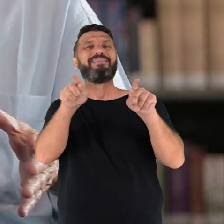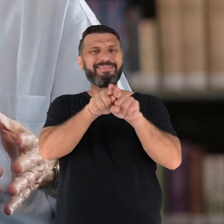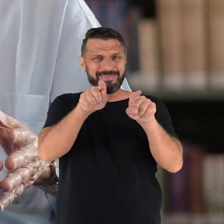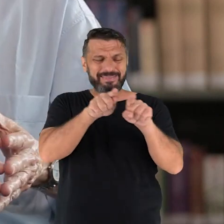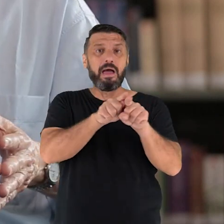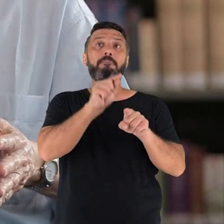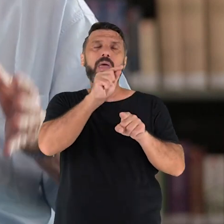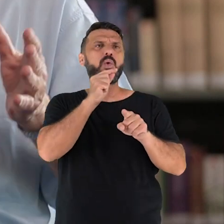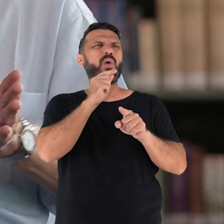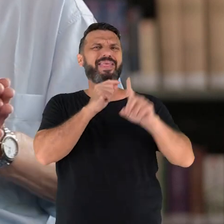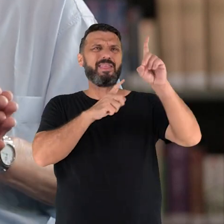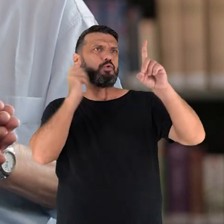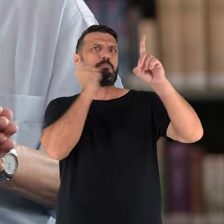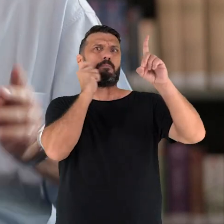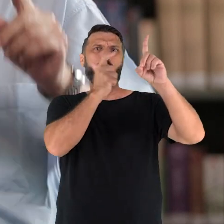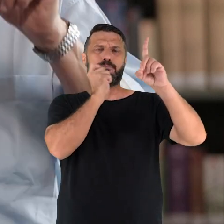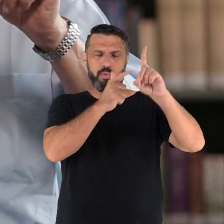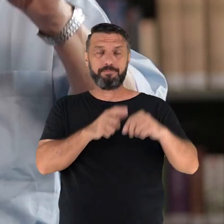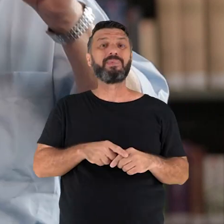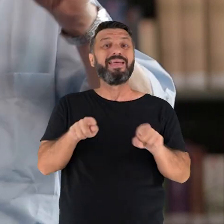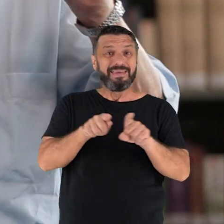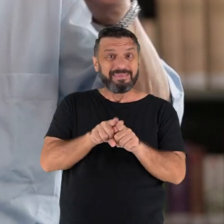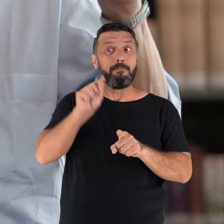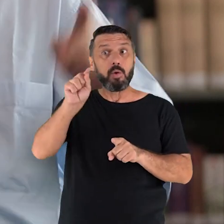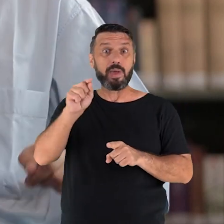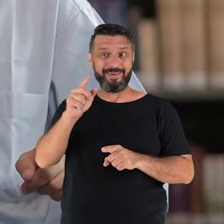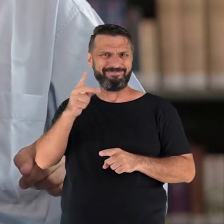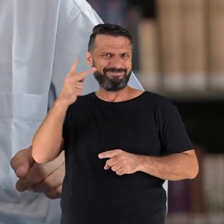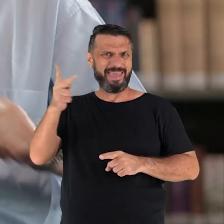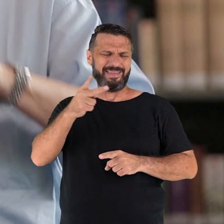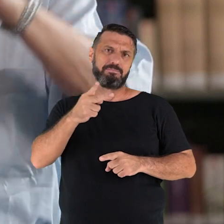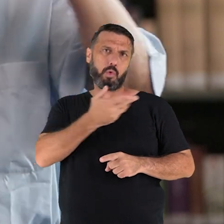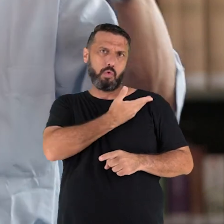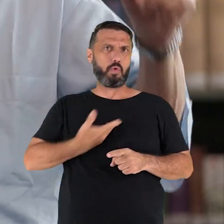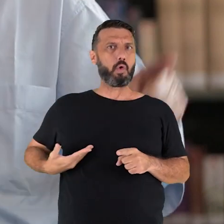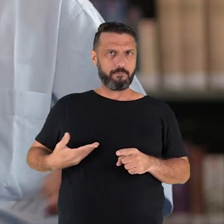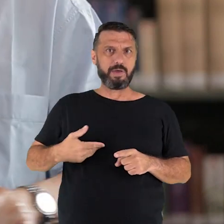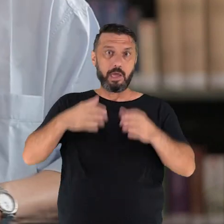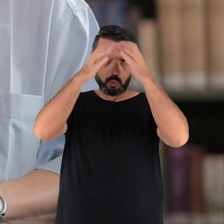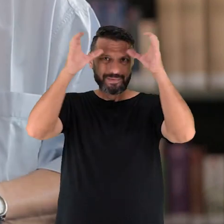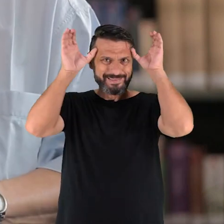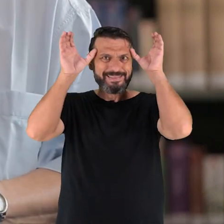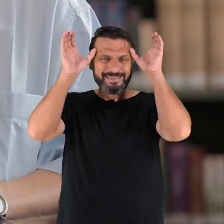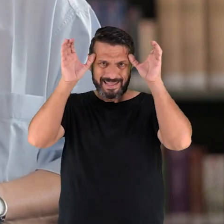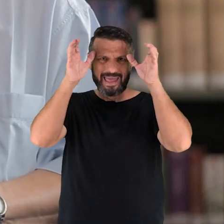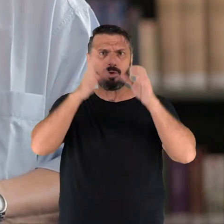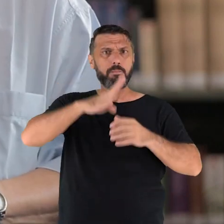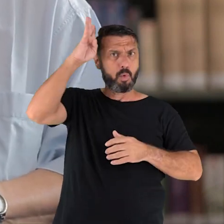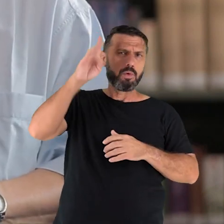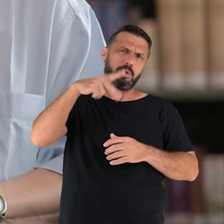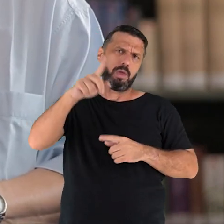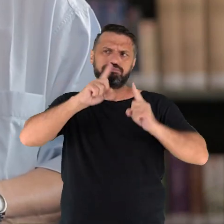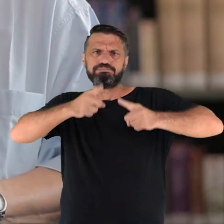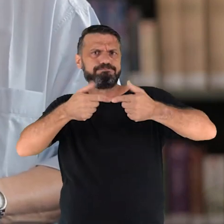do ponto de vista político, porque ele ousou, no reino de César, que era o Império Romano que dominava a Palestina